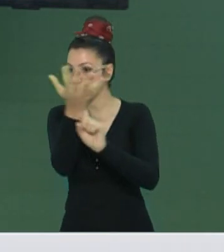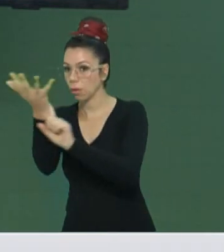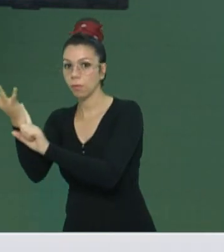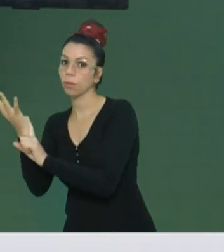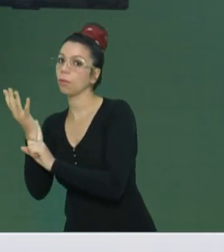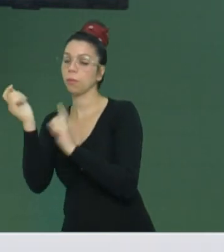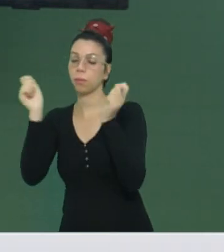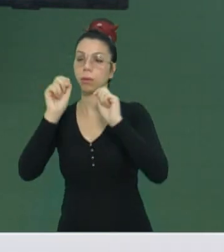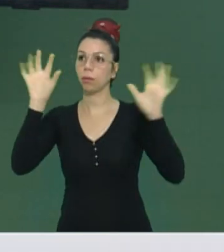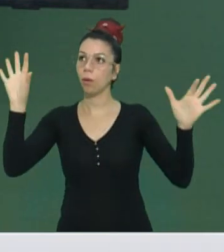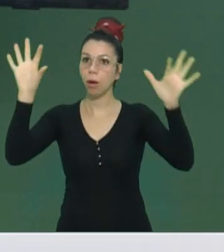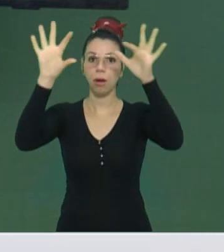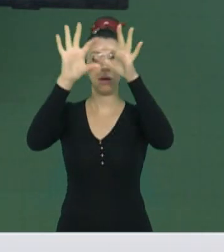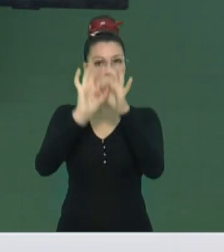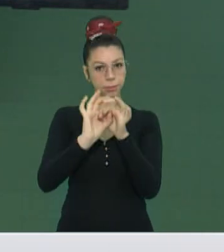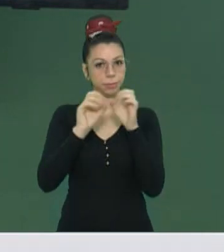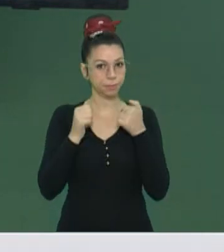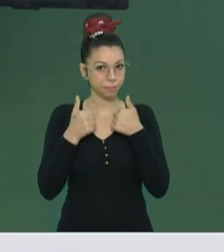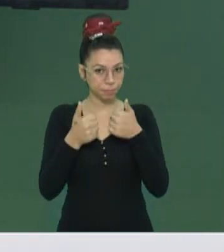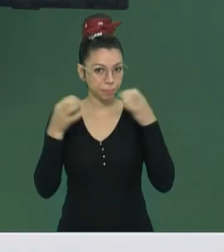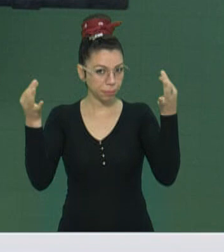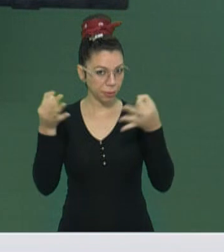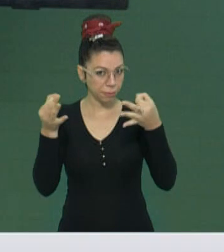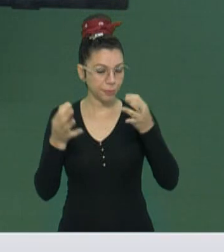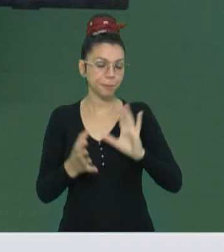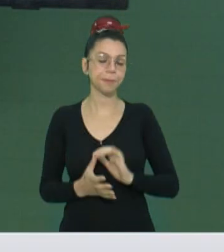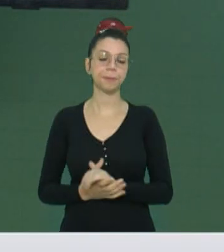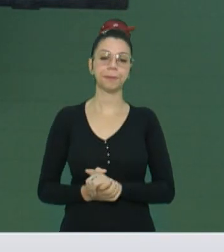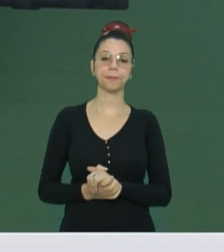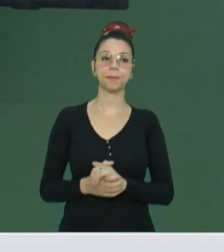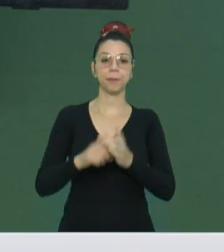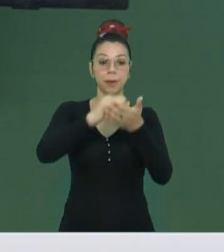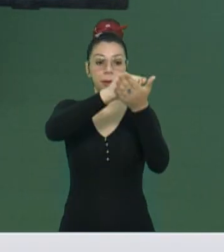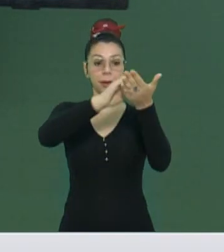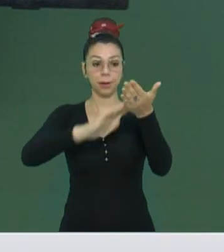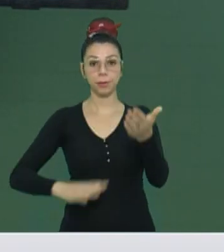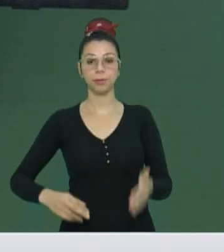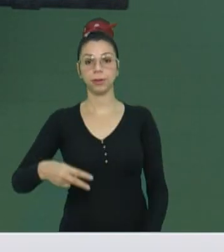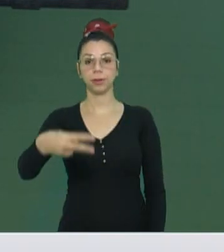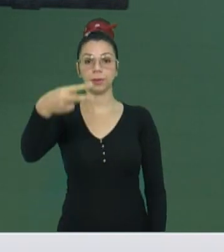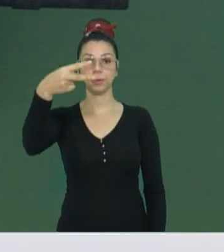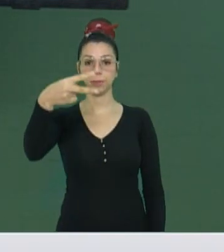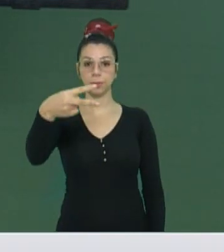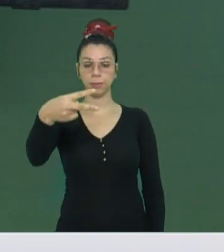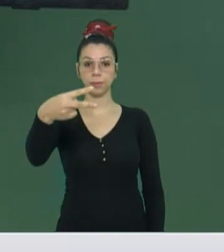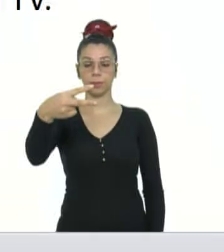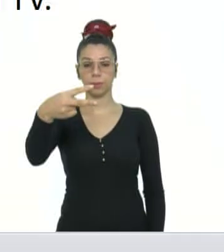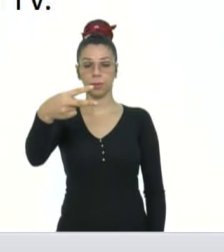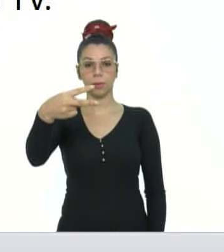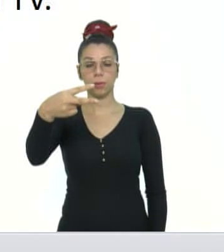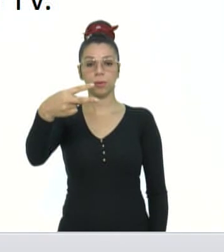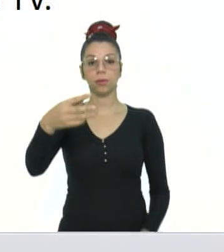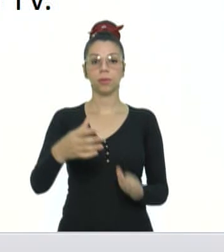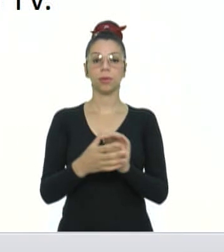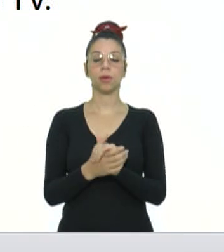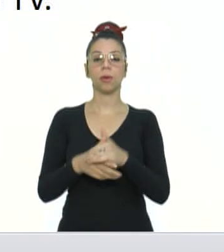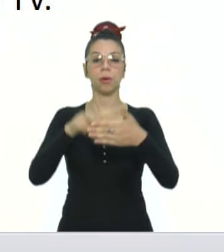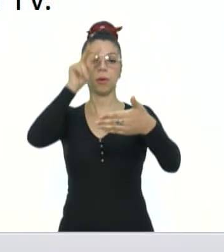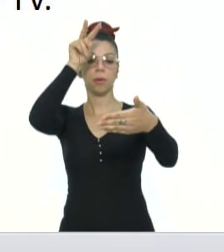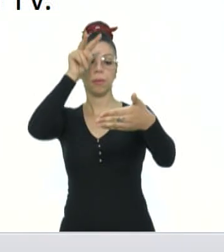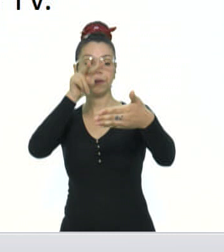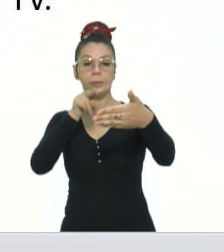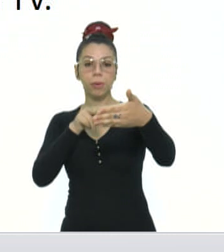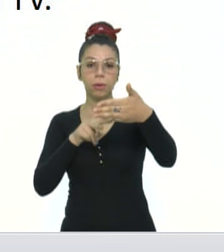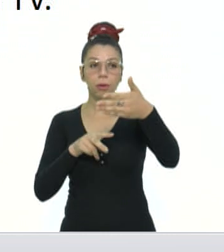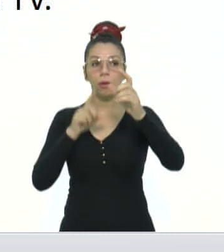verbal. Perfeito! Vamos lá. Atividade 2. Observe a expressão